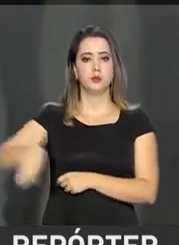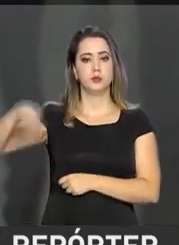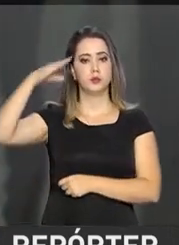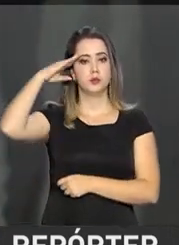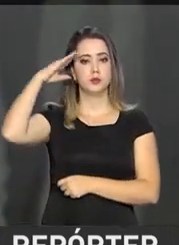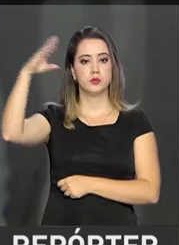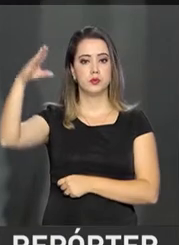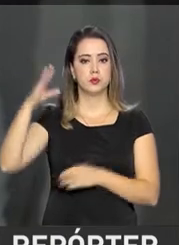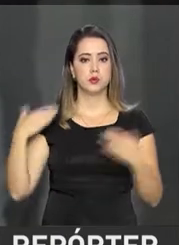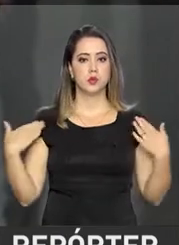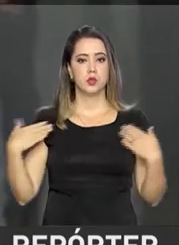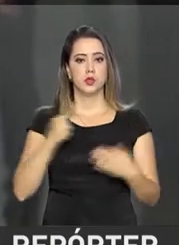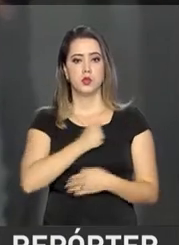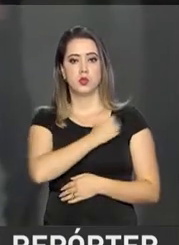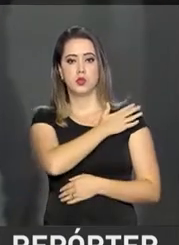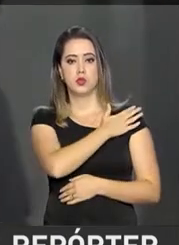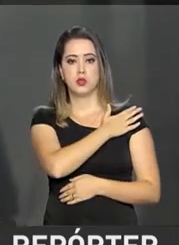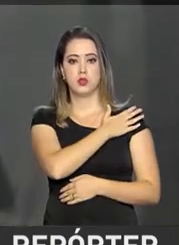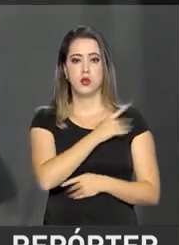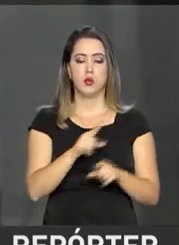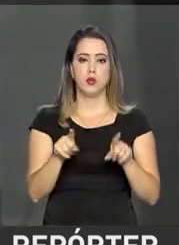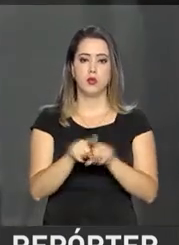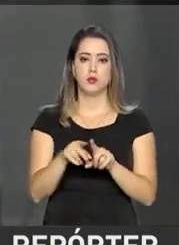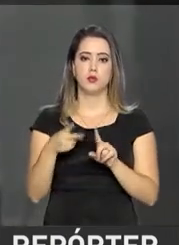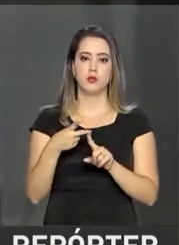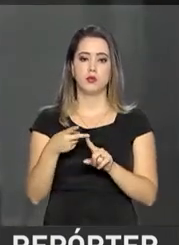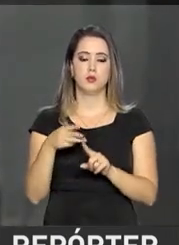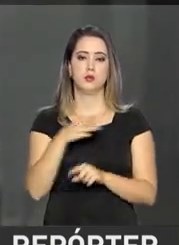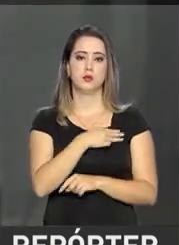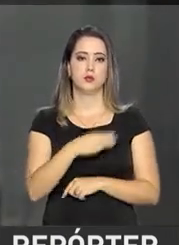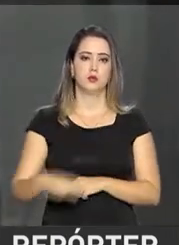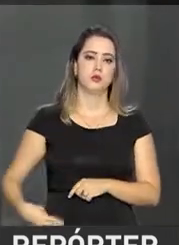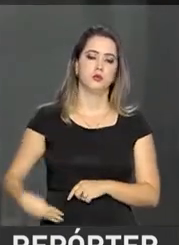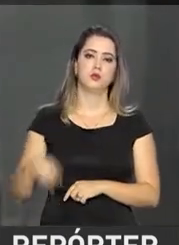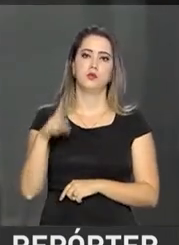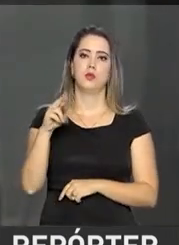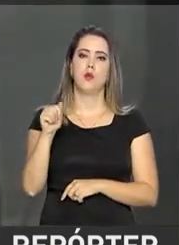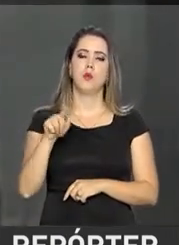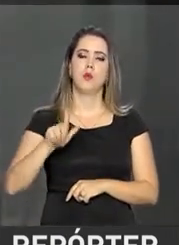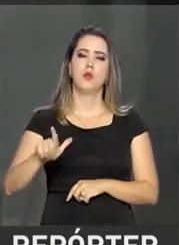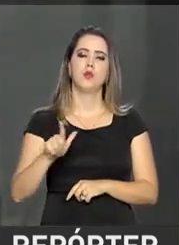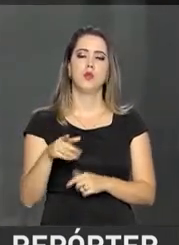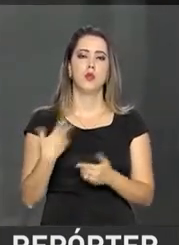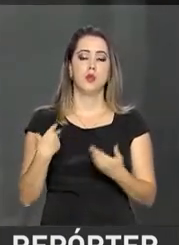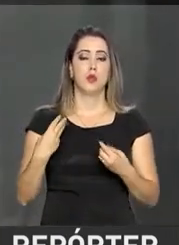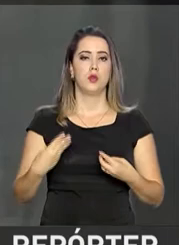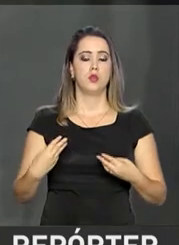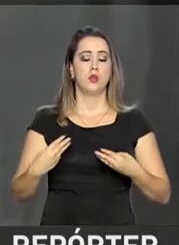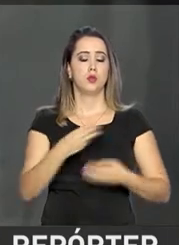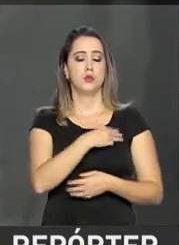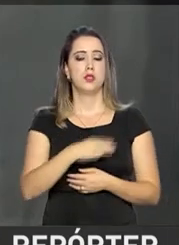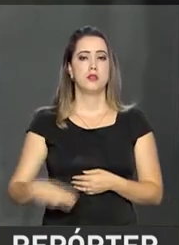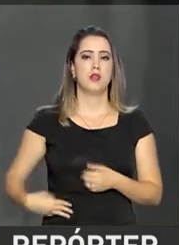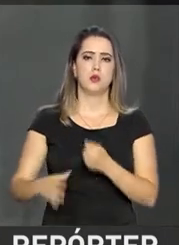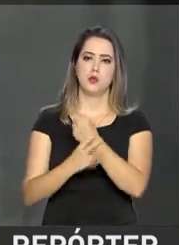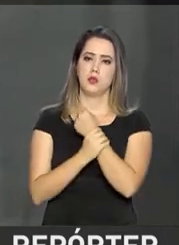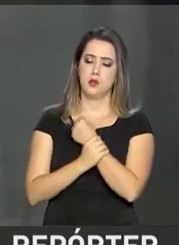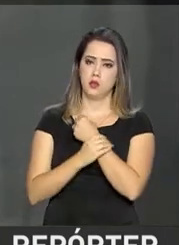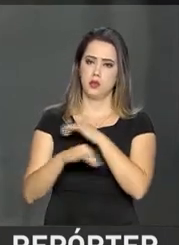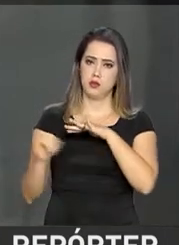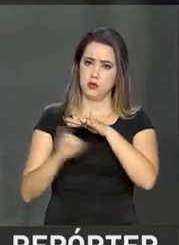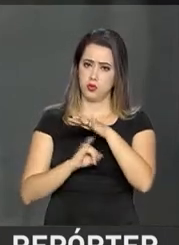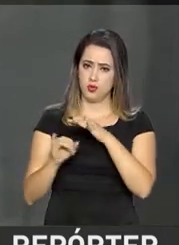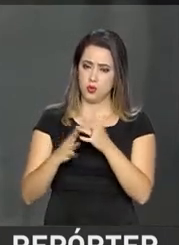Joaquim Silva Luna, também o ministro extraordinário da Segurança Pública, Raul Jungmann, do recém-criado Ministério da Segurança Pública, ministro